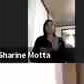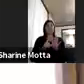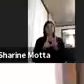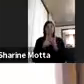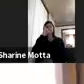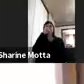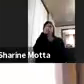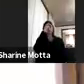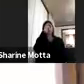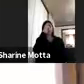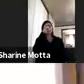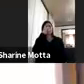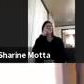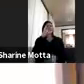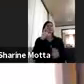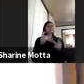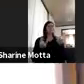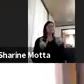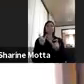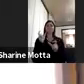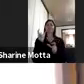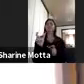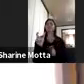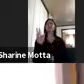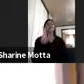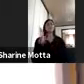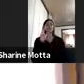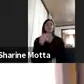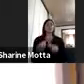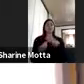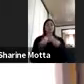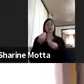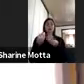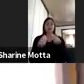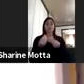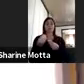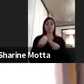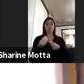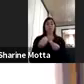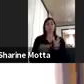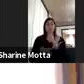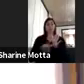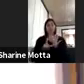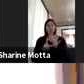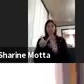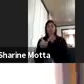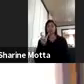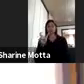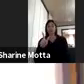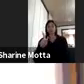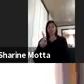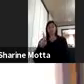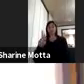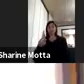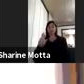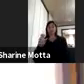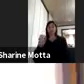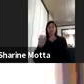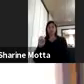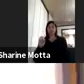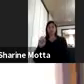Como se, né, o que a gente chama de prostituição não pudesse ser exercida de uma forma